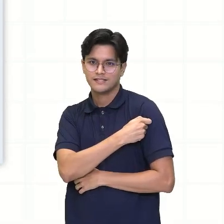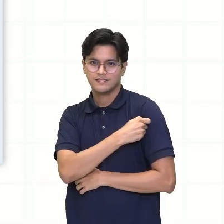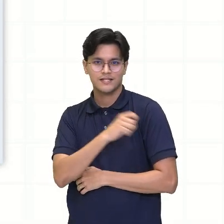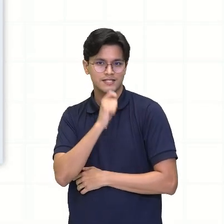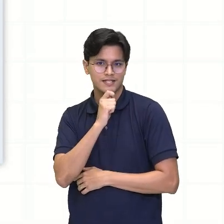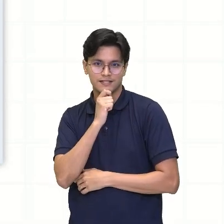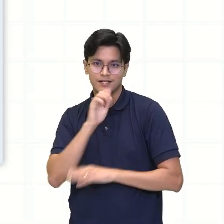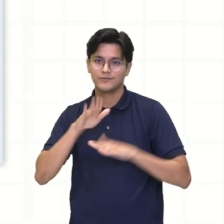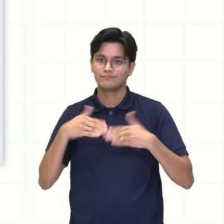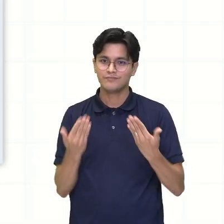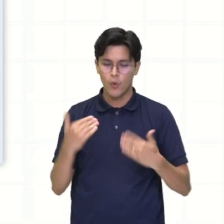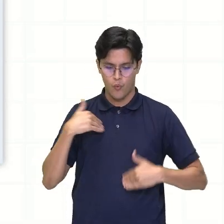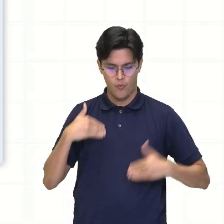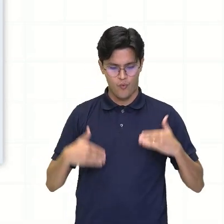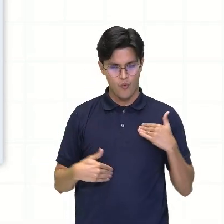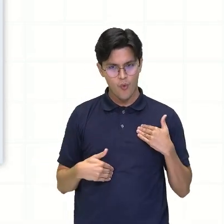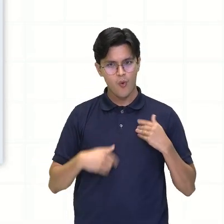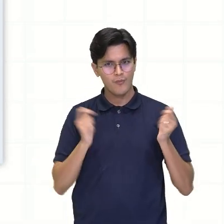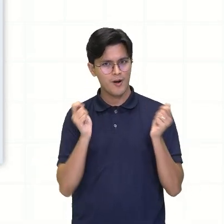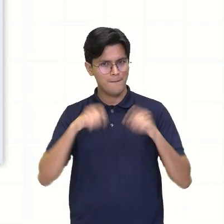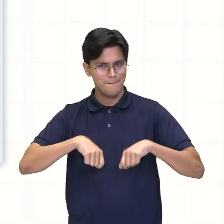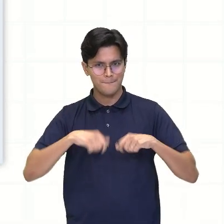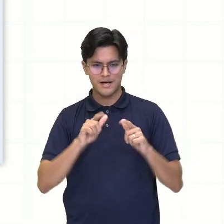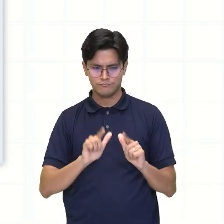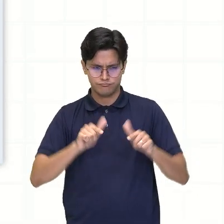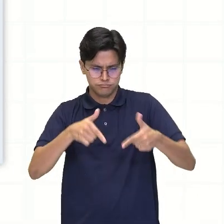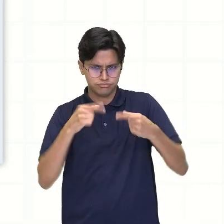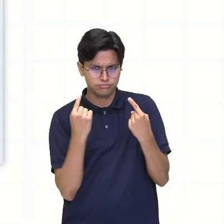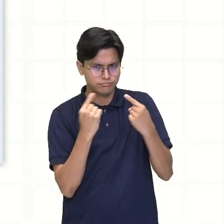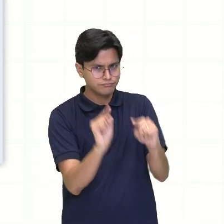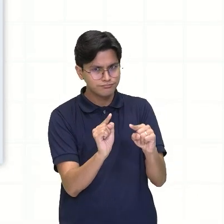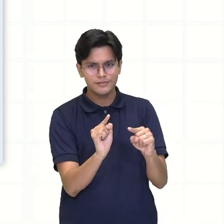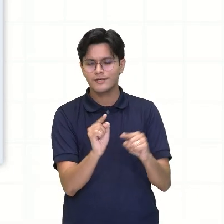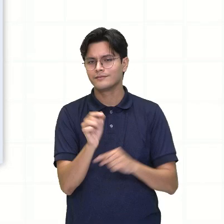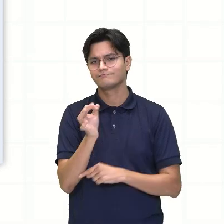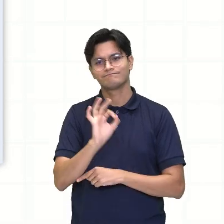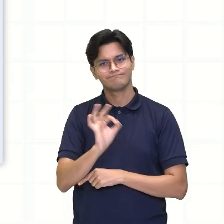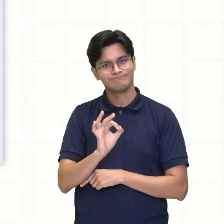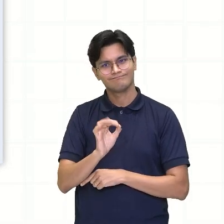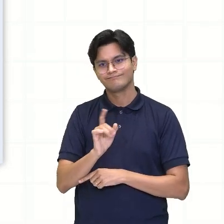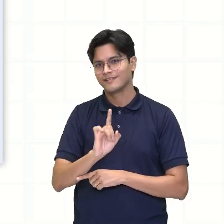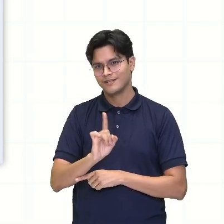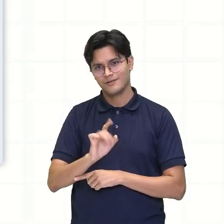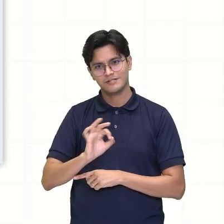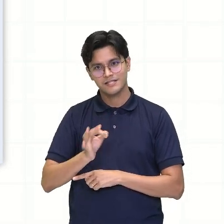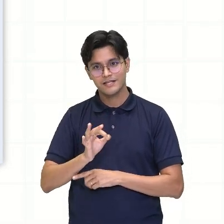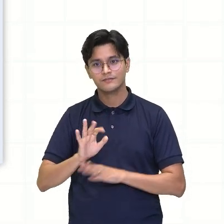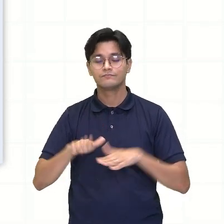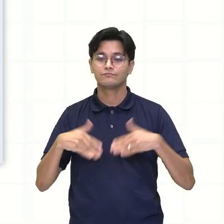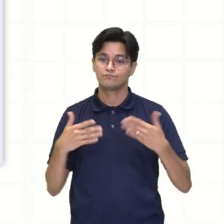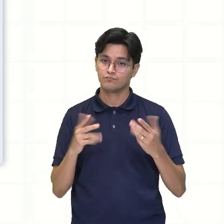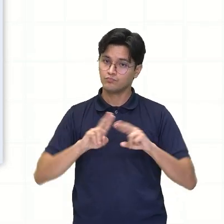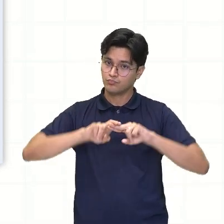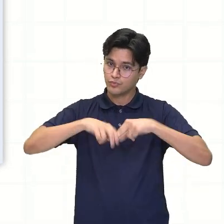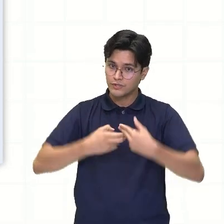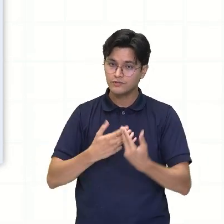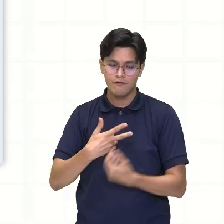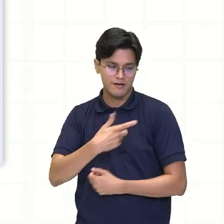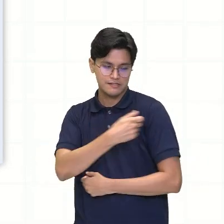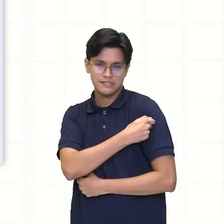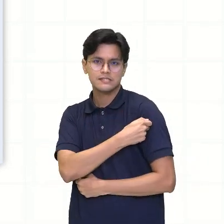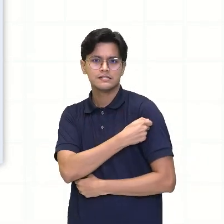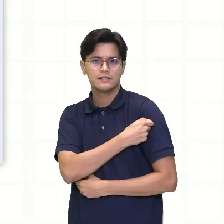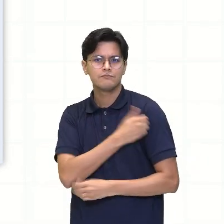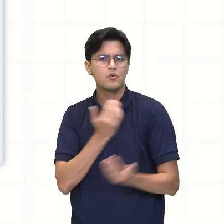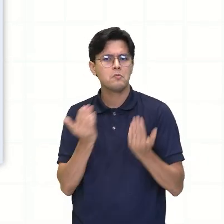essa bactéria. Então, essa vacina vai ensinar, vai apresentar para o nosso sistema imunológico esse vírus,